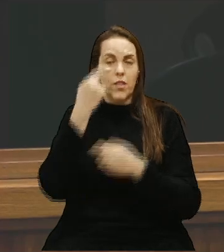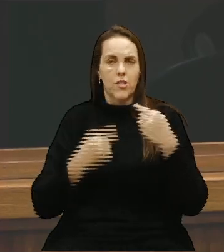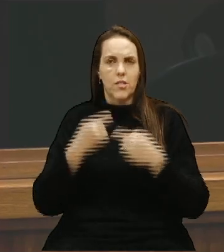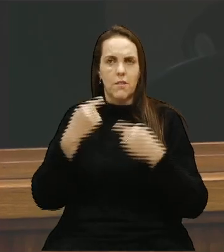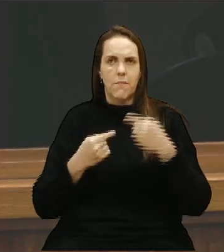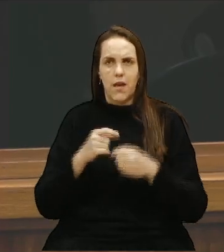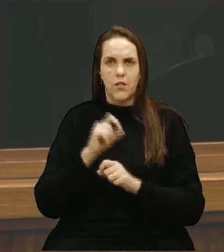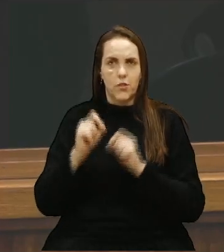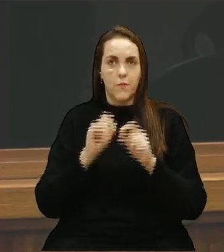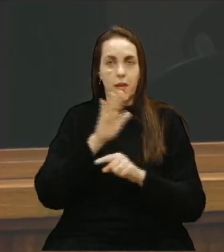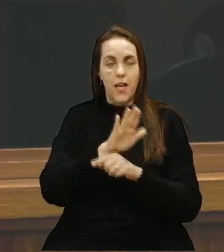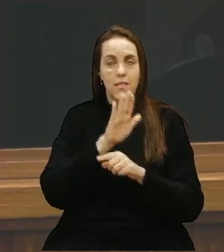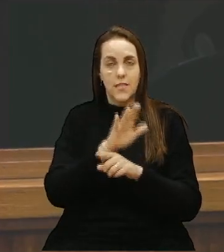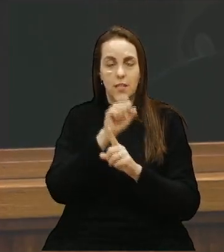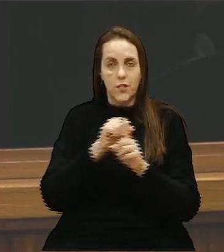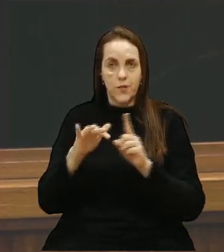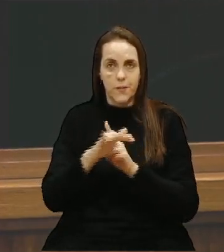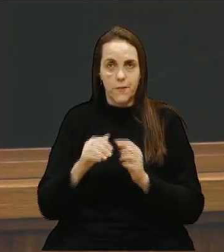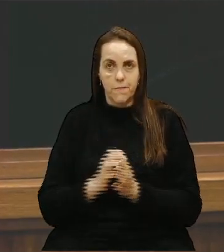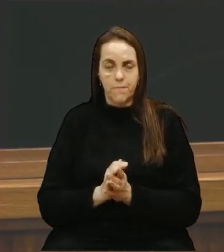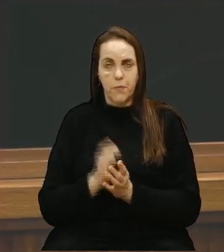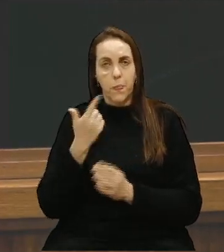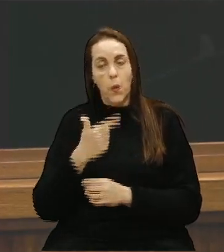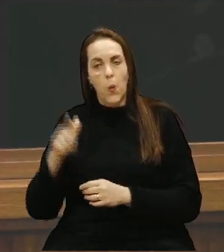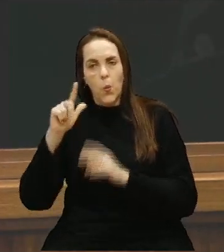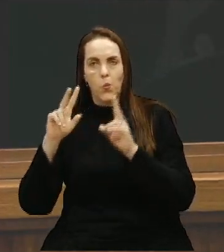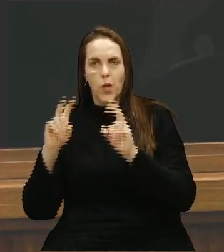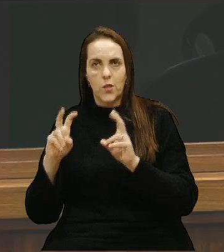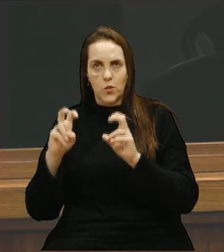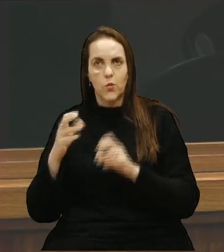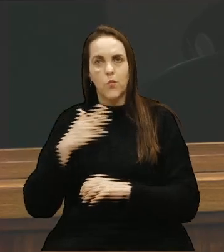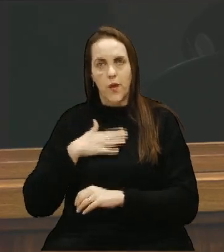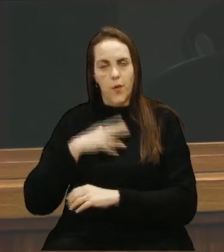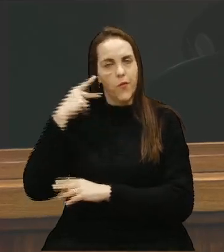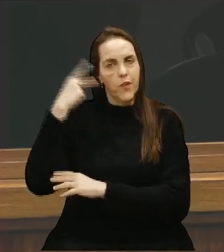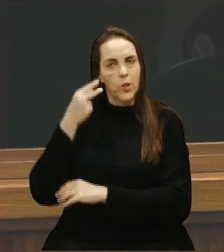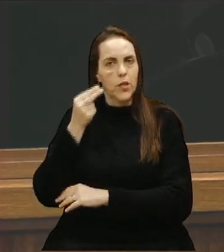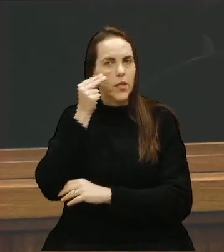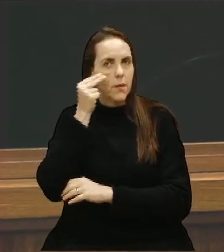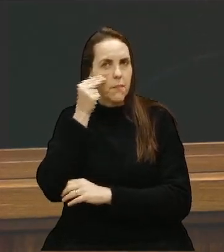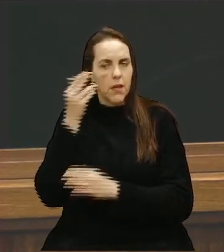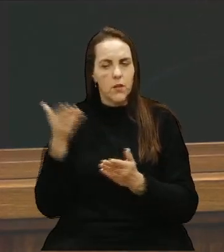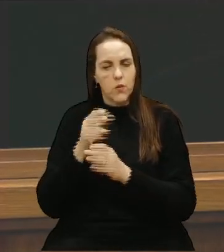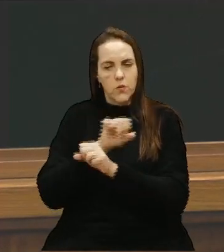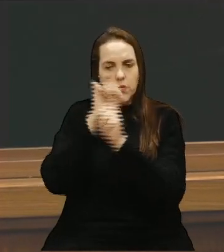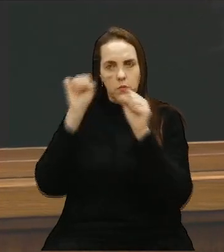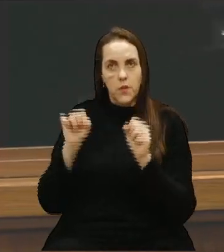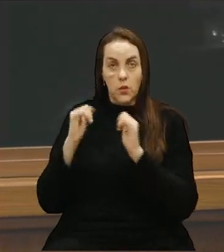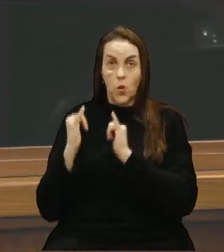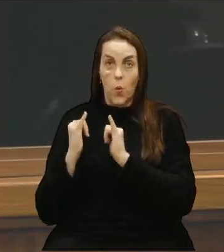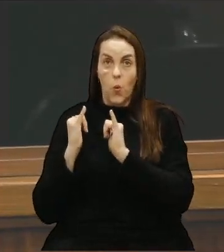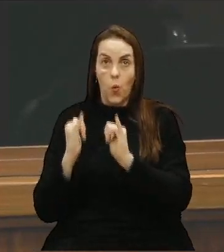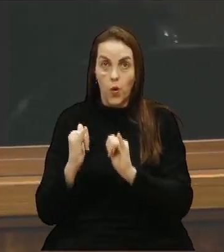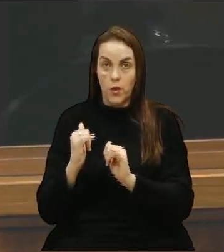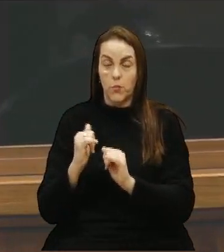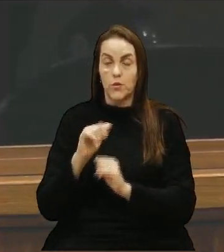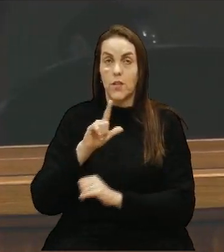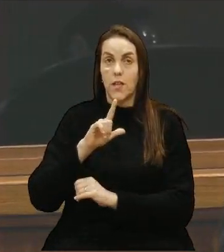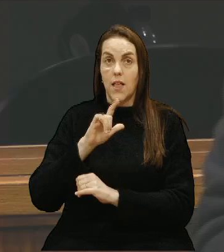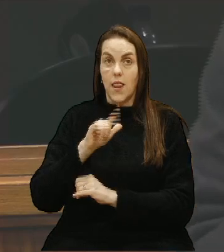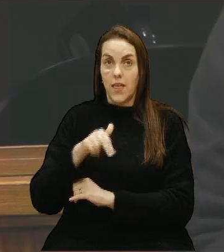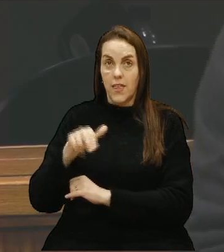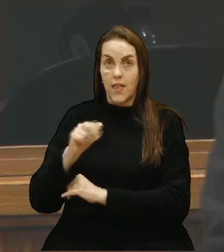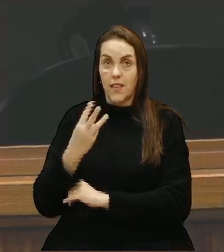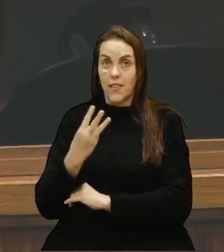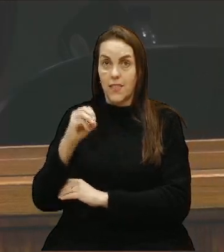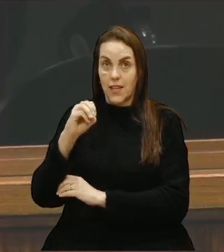sobre a assistência. Outro assunto que eu queria falar, eu e o vereador Libardi, hoje de manhã, estivemos pegando o ônibus, então, da linha 30, né, vereador Libardi?